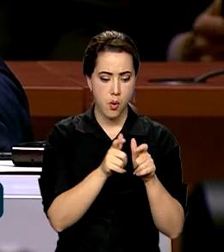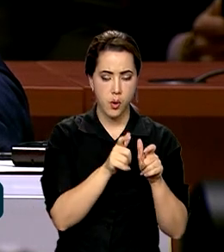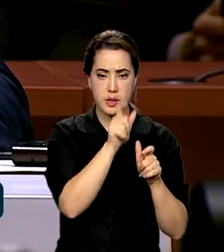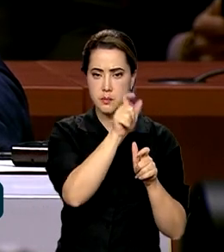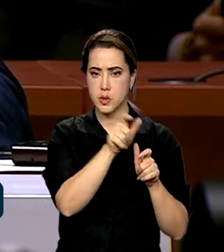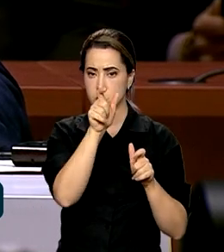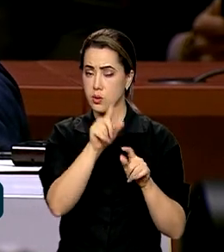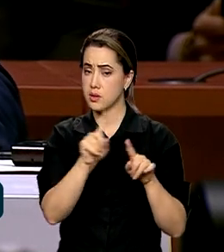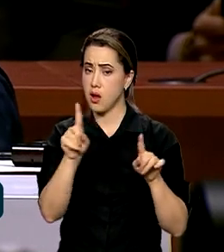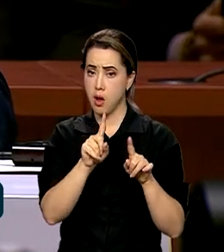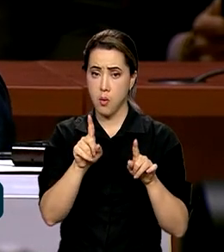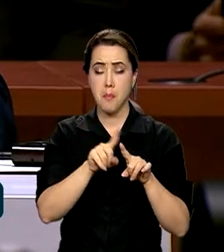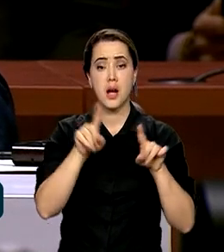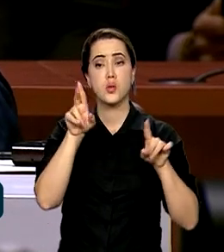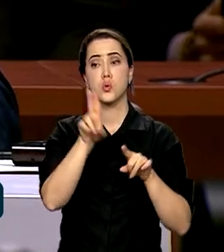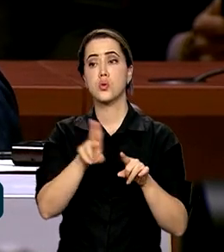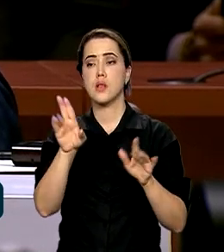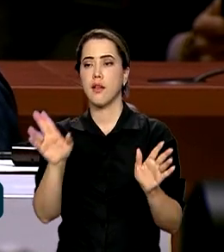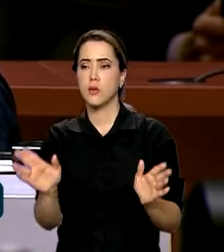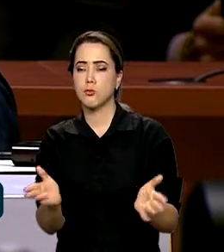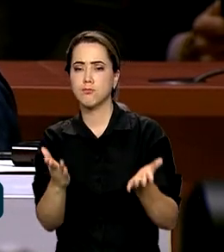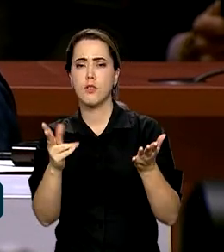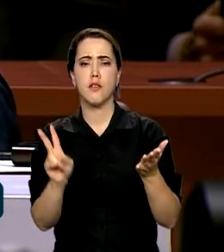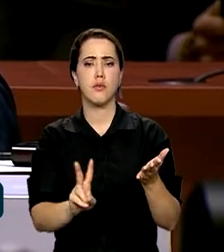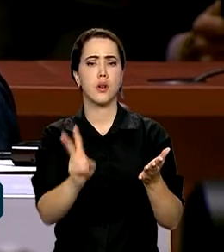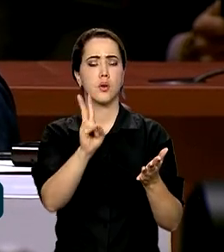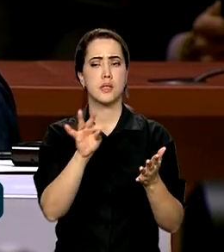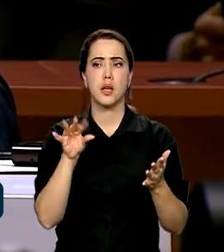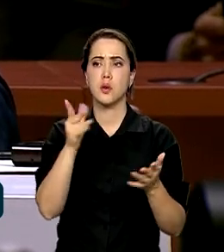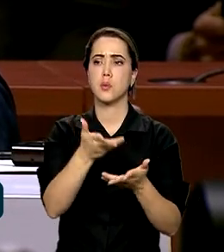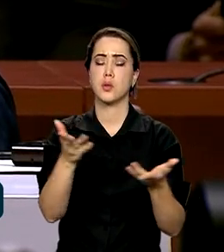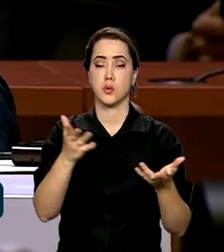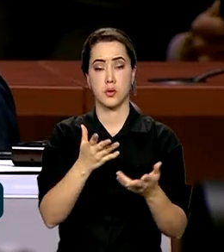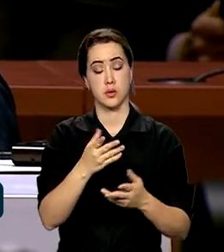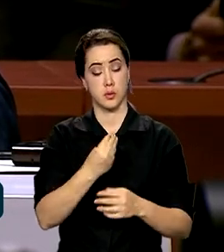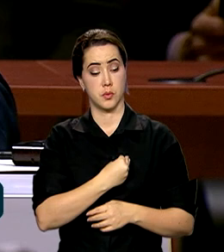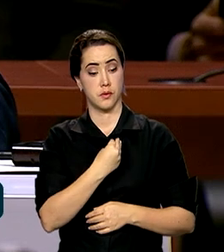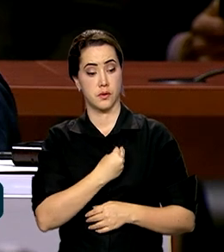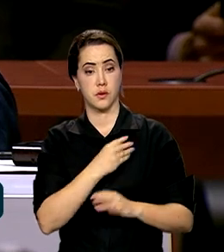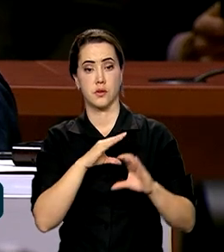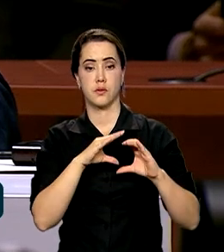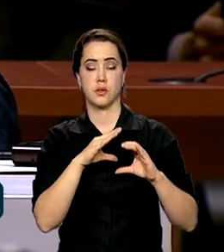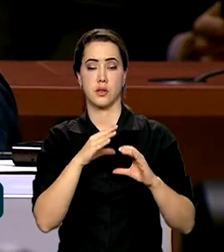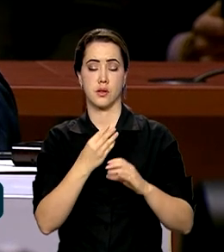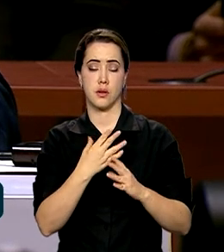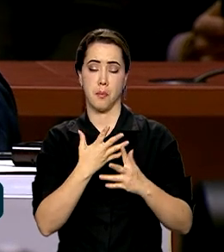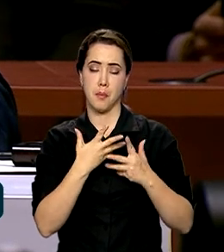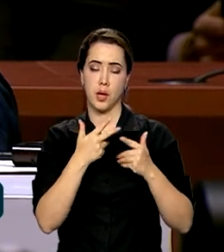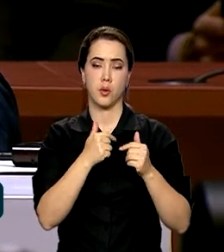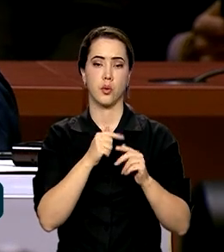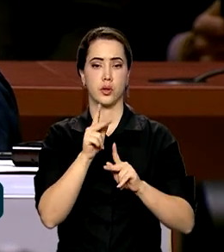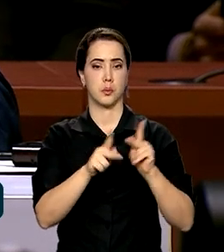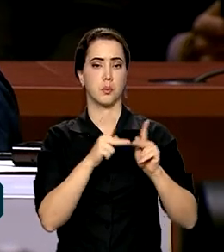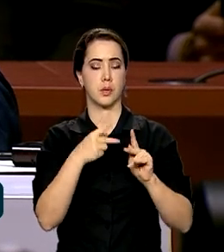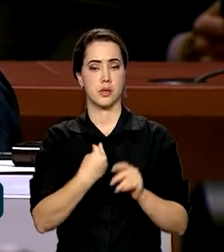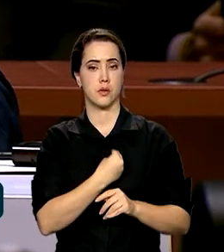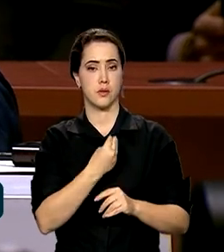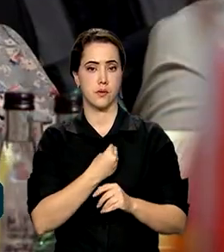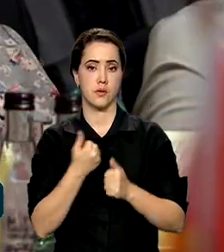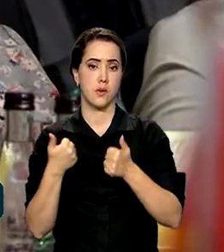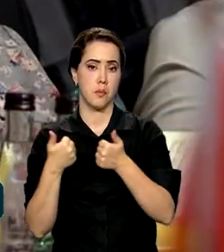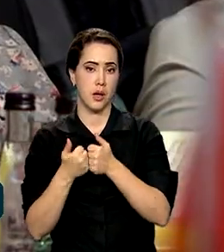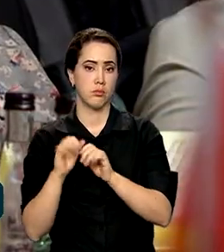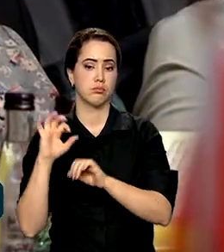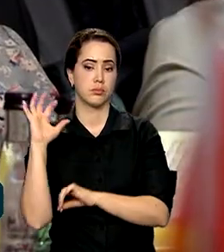valorizados e colocados a serviço de todos, sobretudo do bem-estar das populações locais. Mas, para que